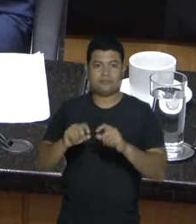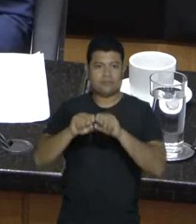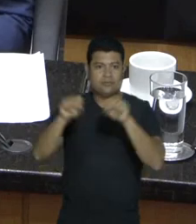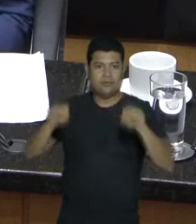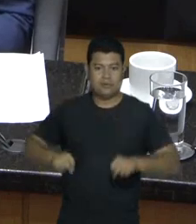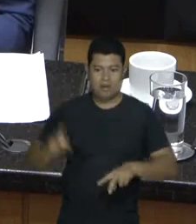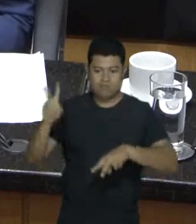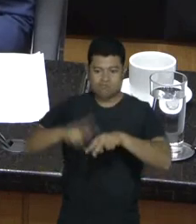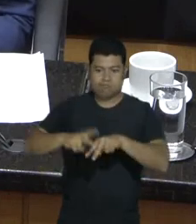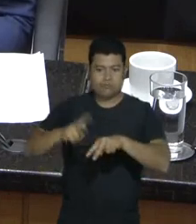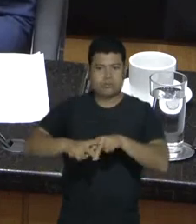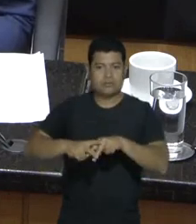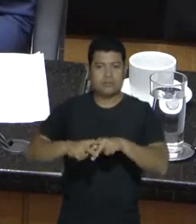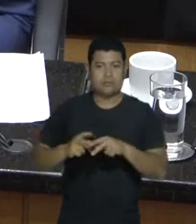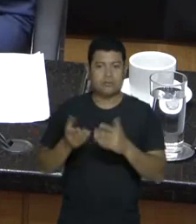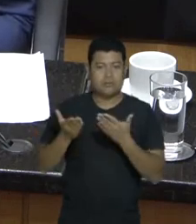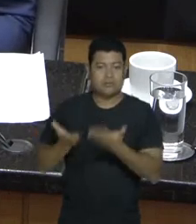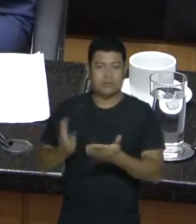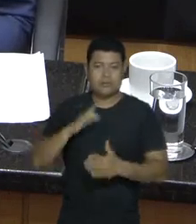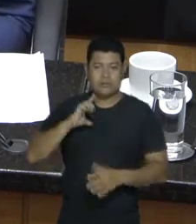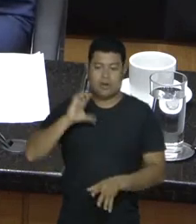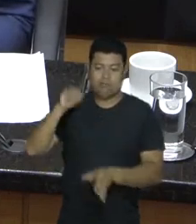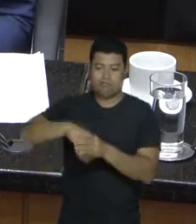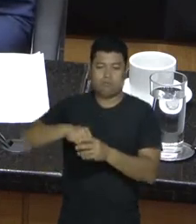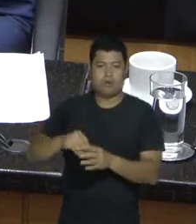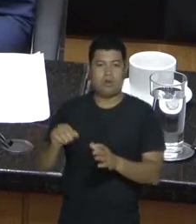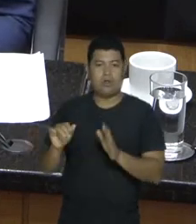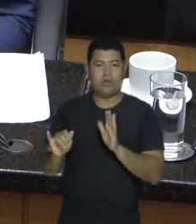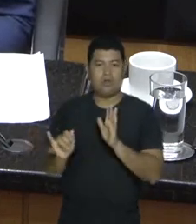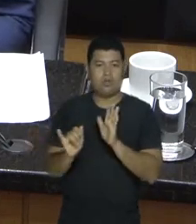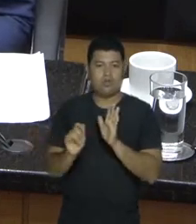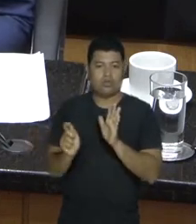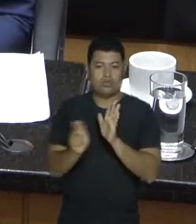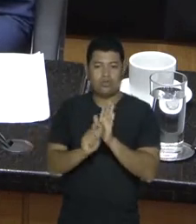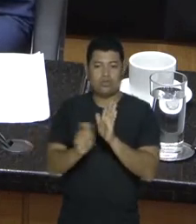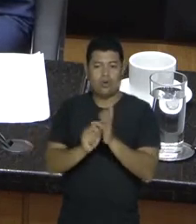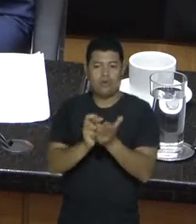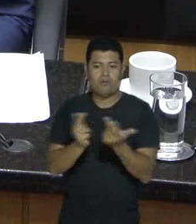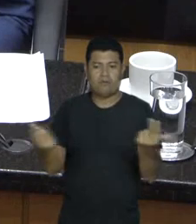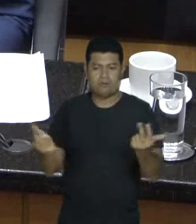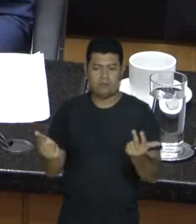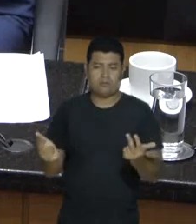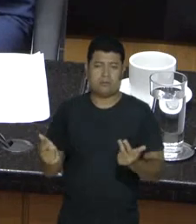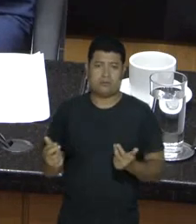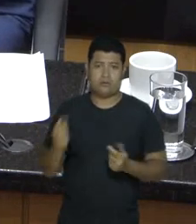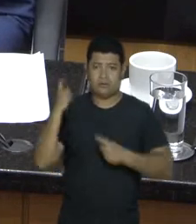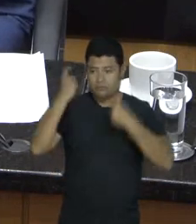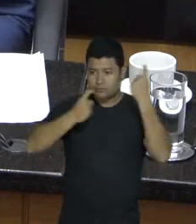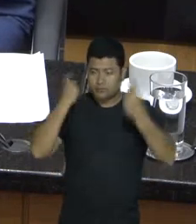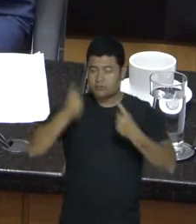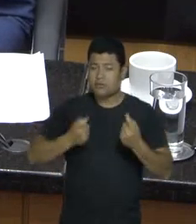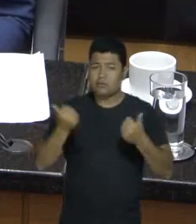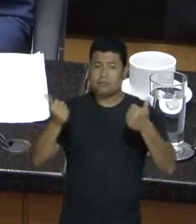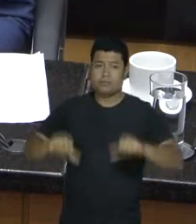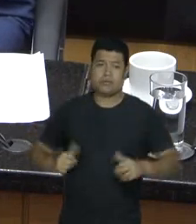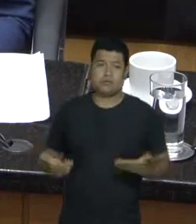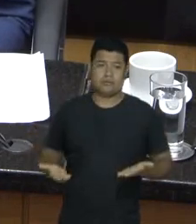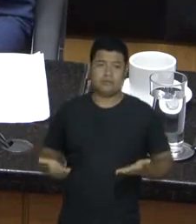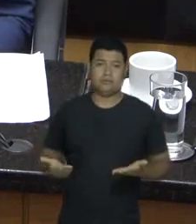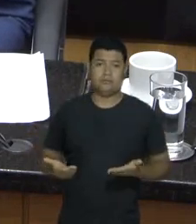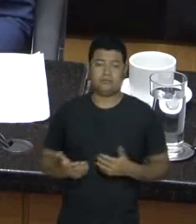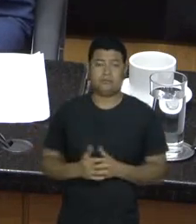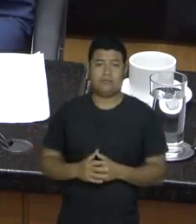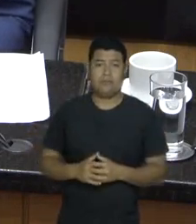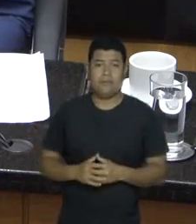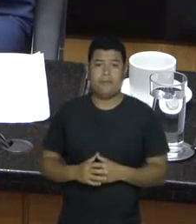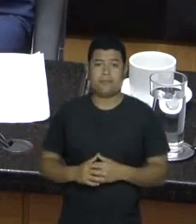disso já é se debruçar isso numa preocupação maior de que esse tipo de situação ela